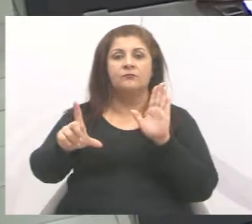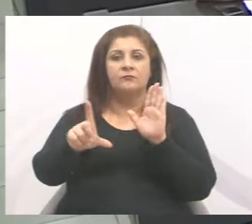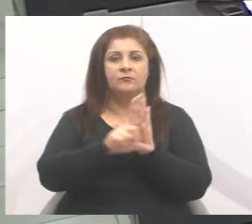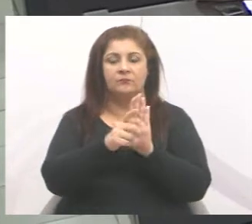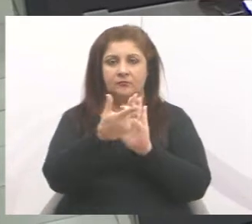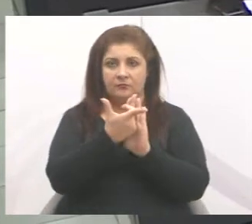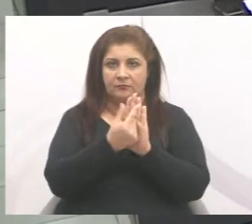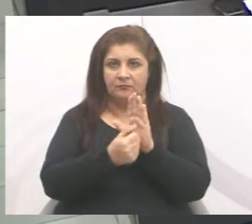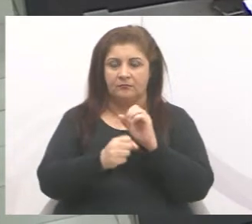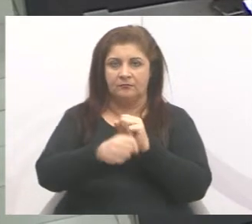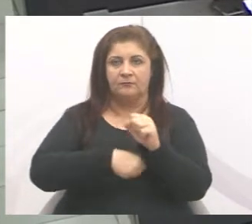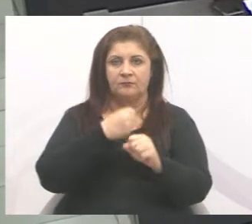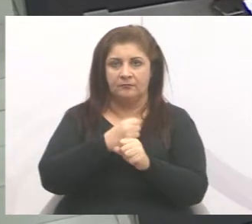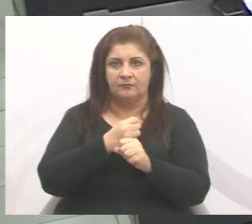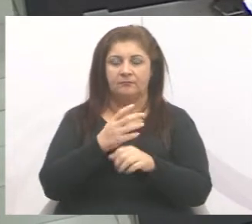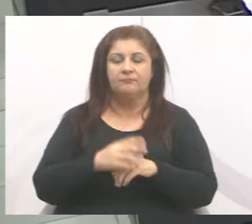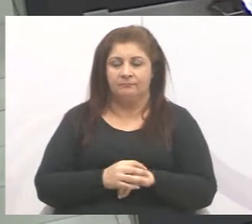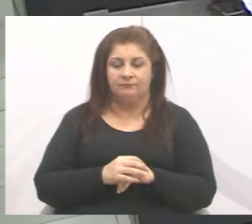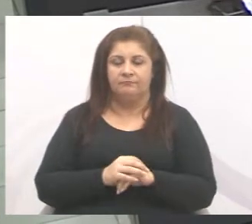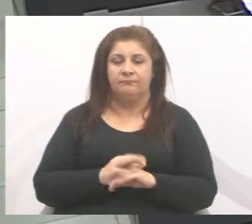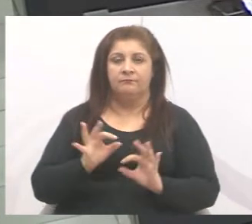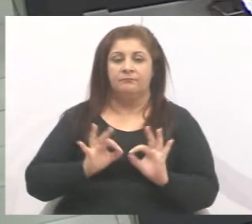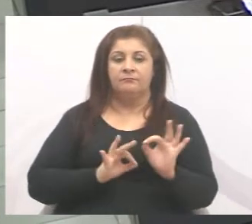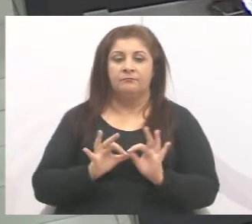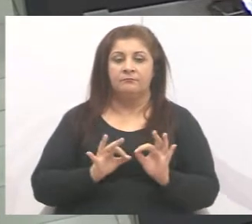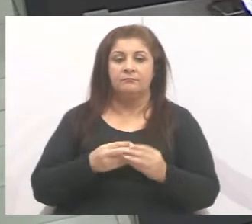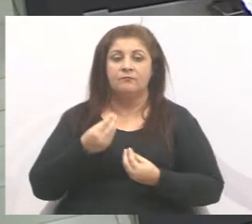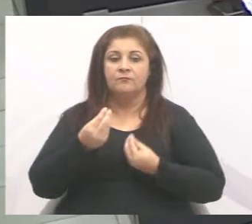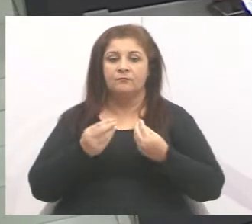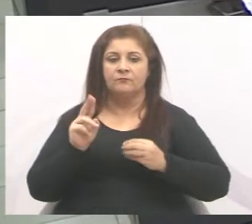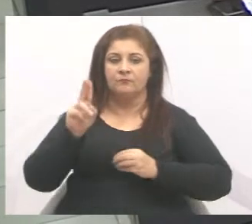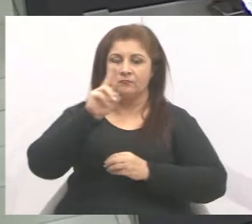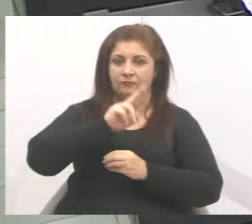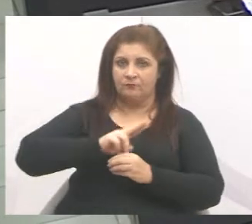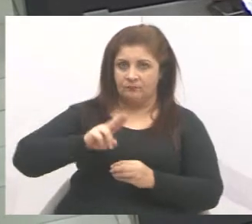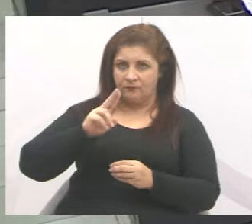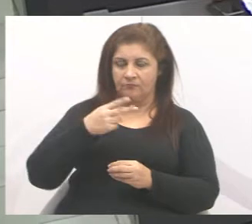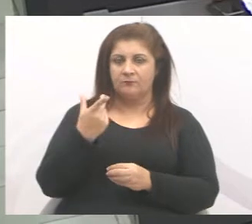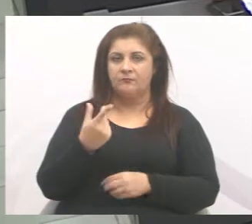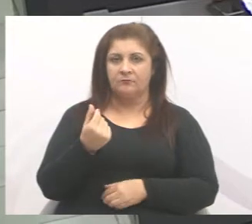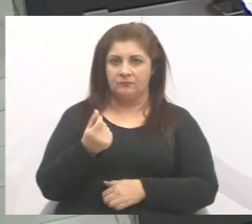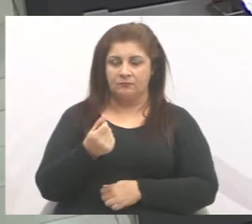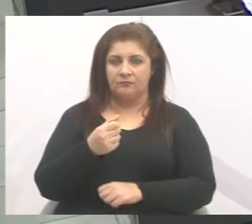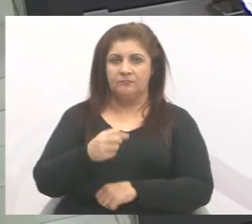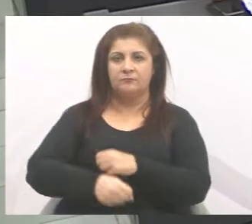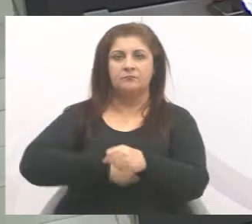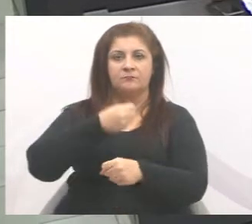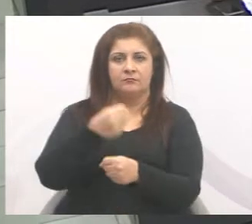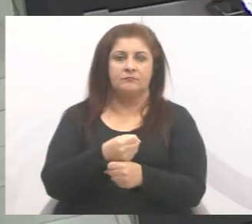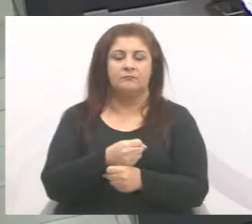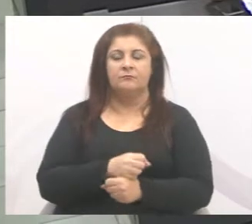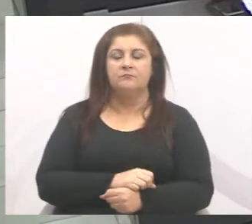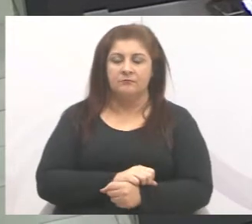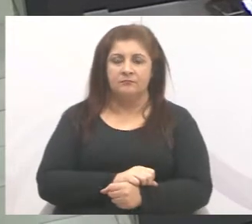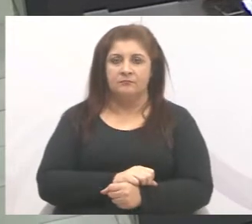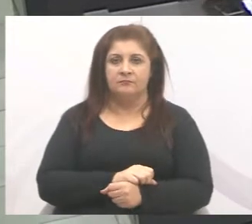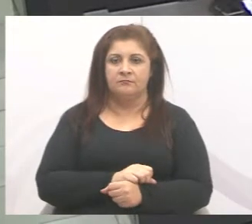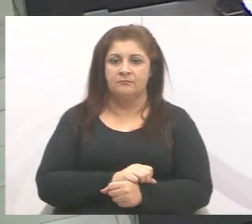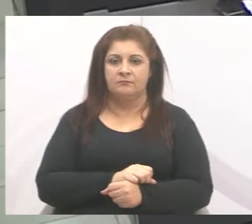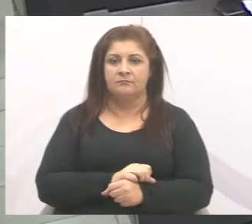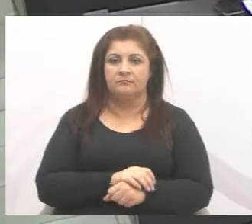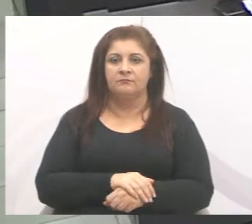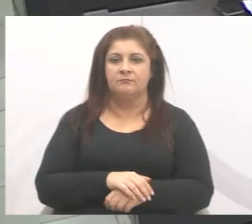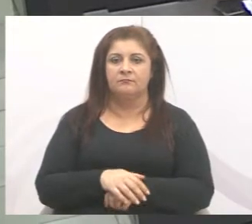Anual, e essa é a operação de tudo o que vai ser executado no próximo ano. E, seguindo